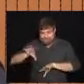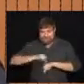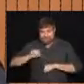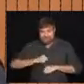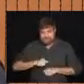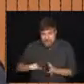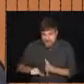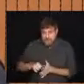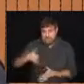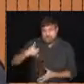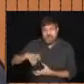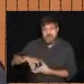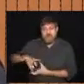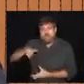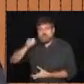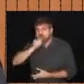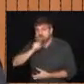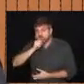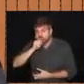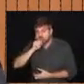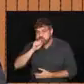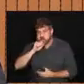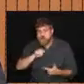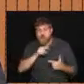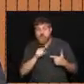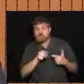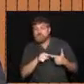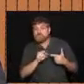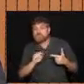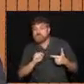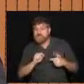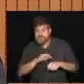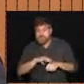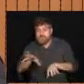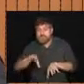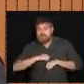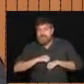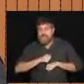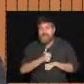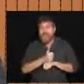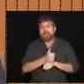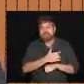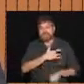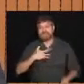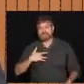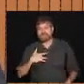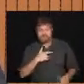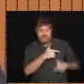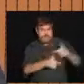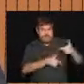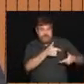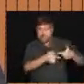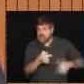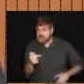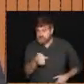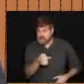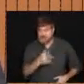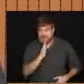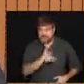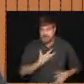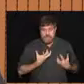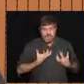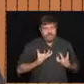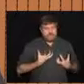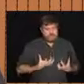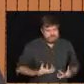dos idosos mais avançados, são os profissionais de saúde. E se a pessoa está ali, já num trabalho